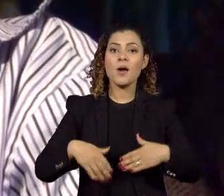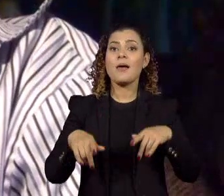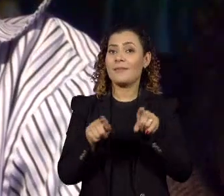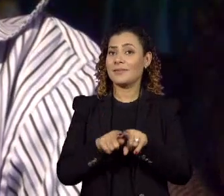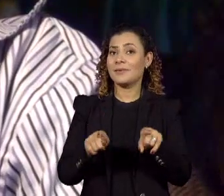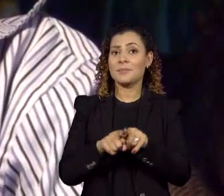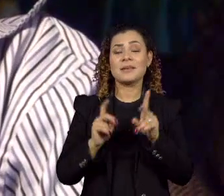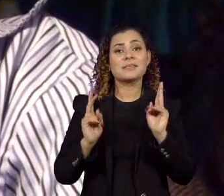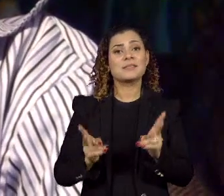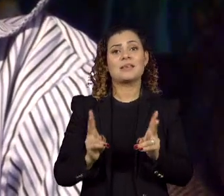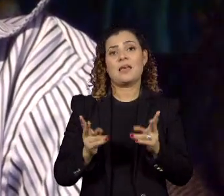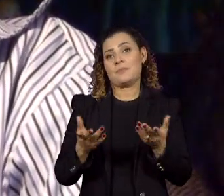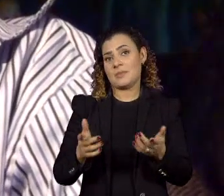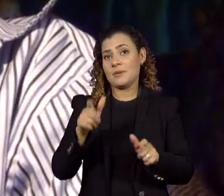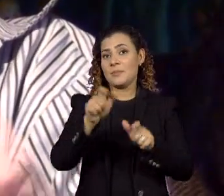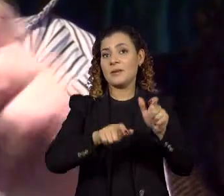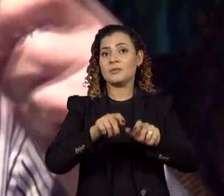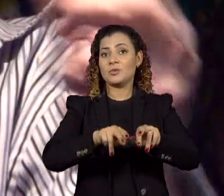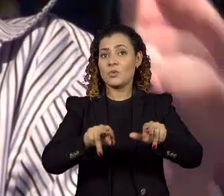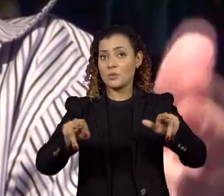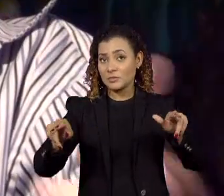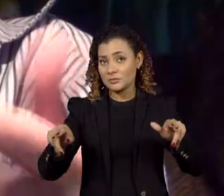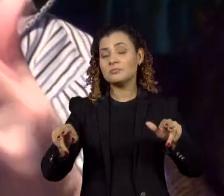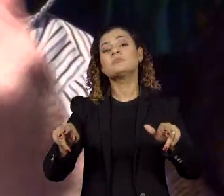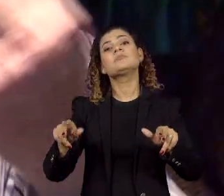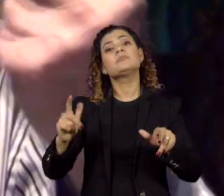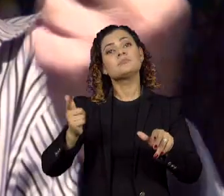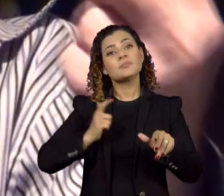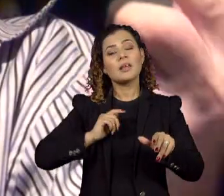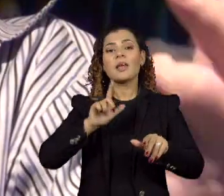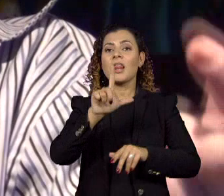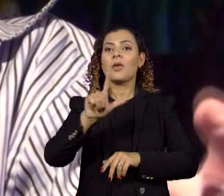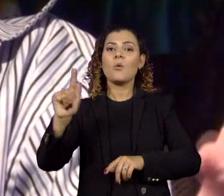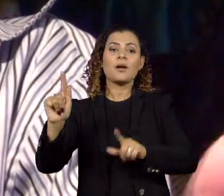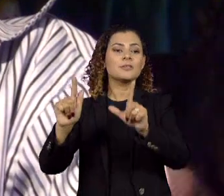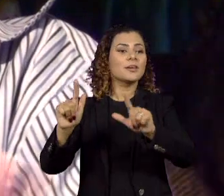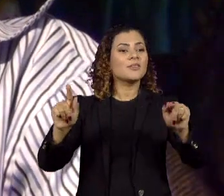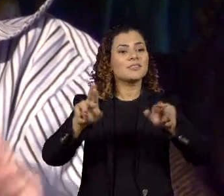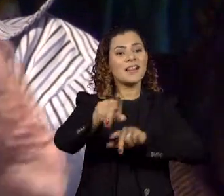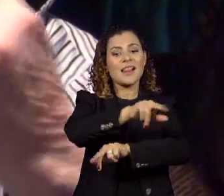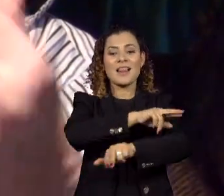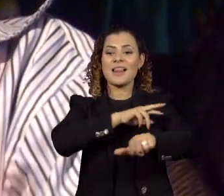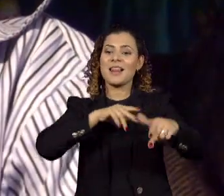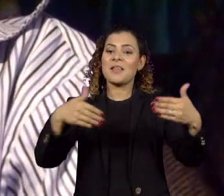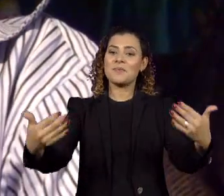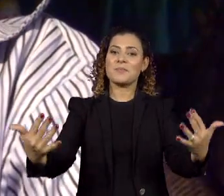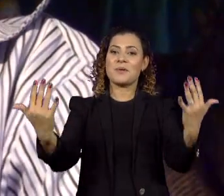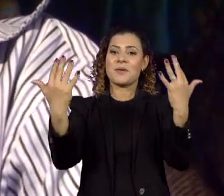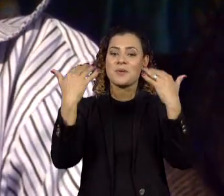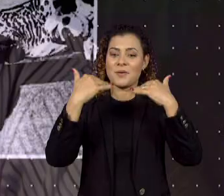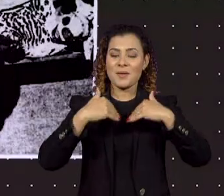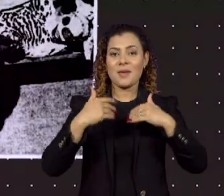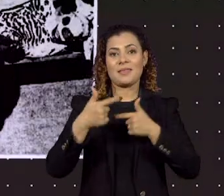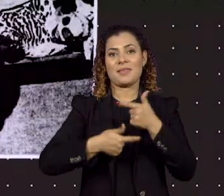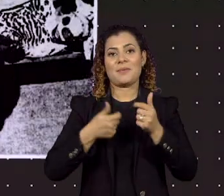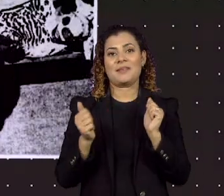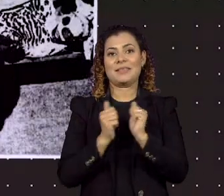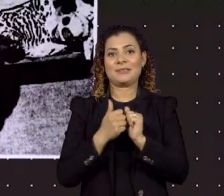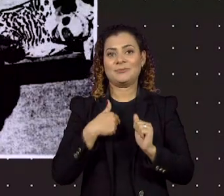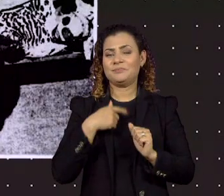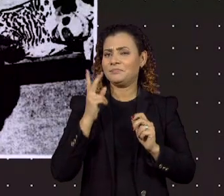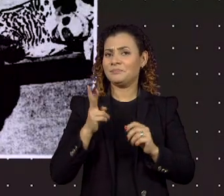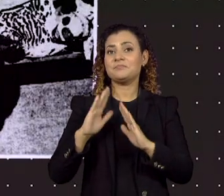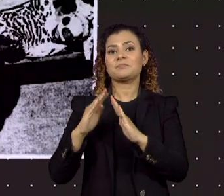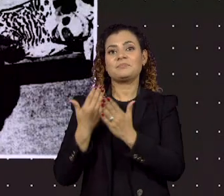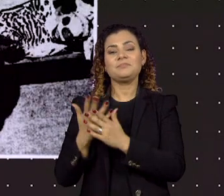sempre tem gente de todas as linguagens participando e colaborando comigo. Essa escolinha de